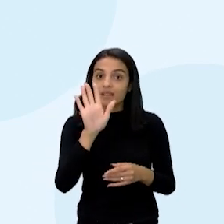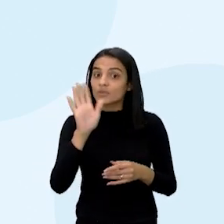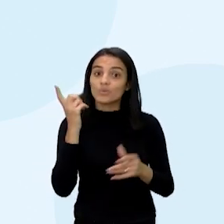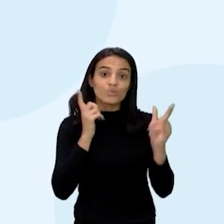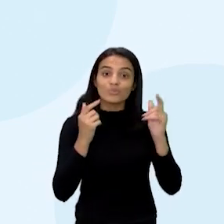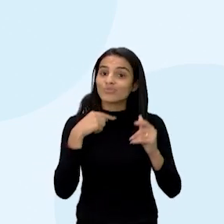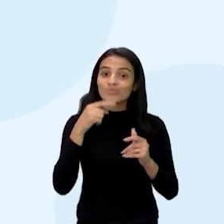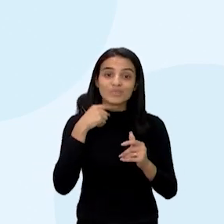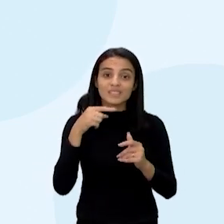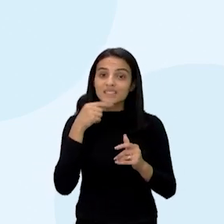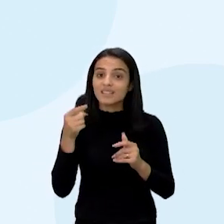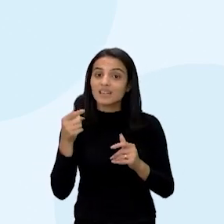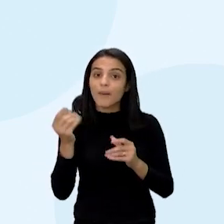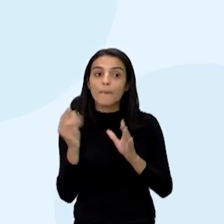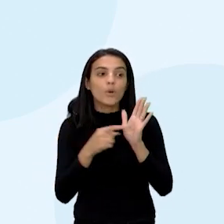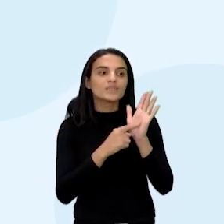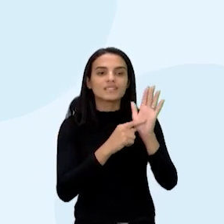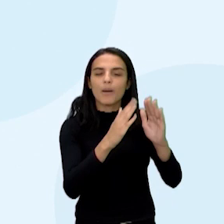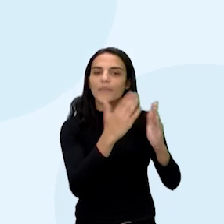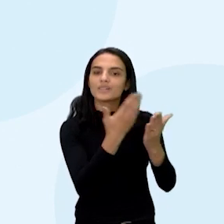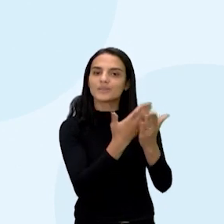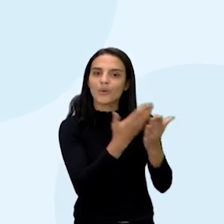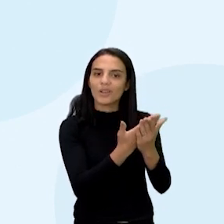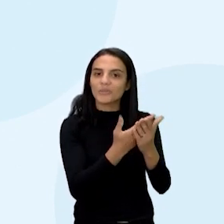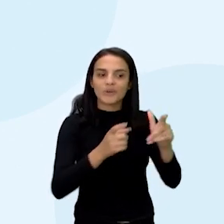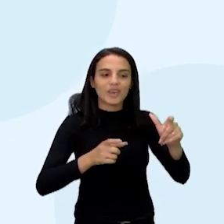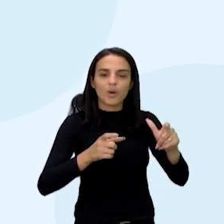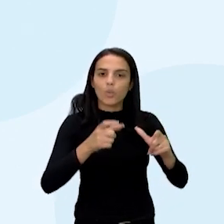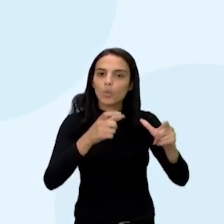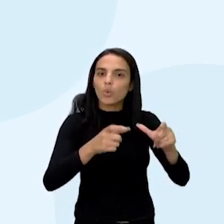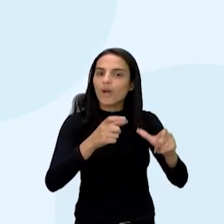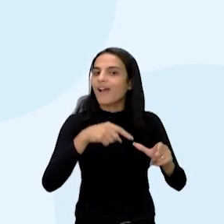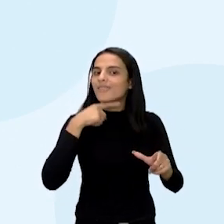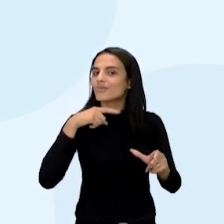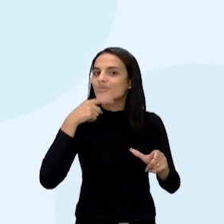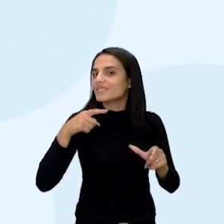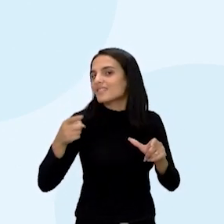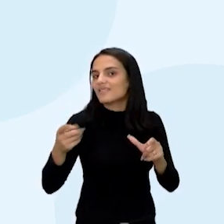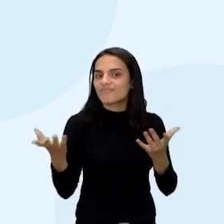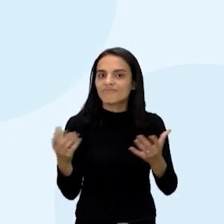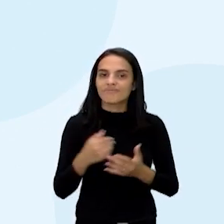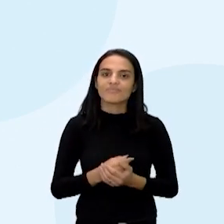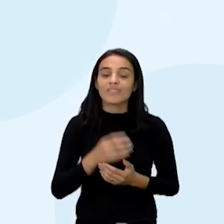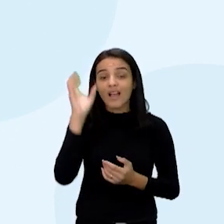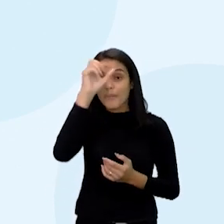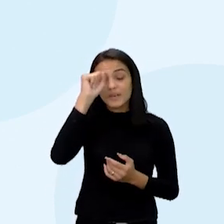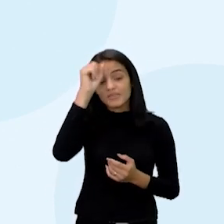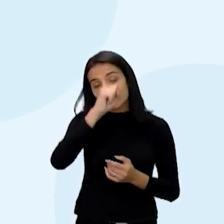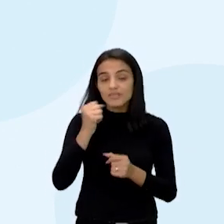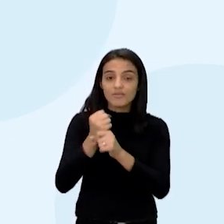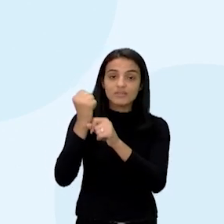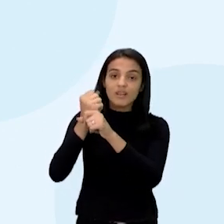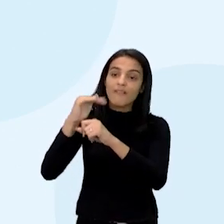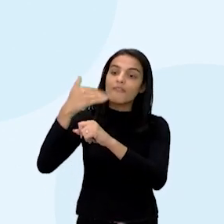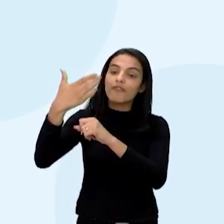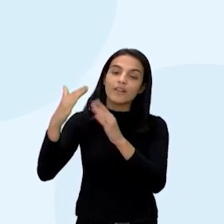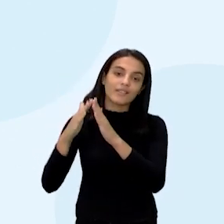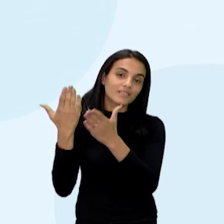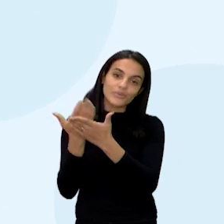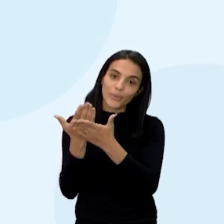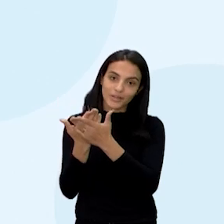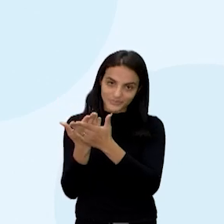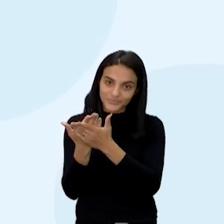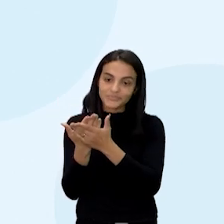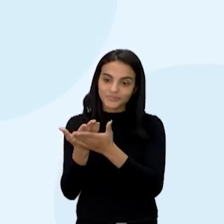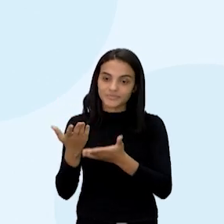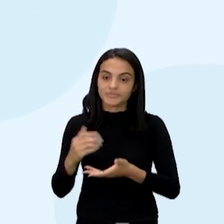esses interesses para a escola porque não dava match, não dava liga, né, entre o que ele aprendia e construía fora da escola e aquilo